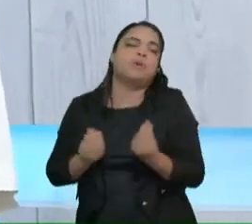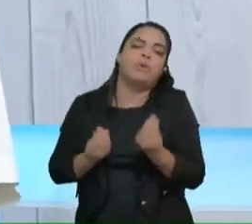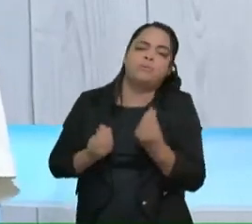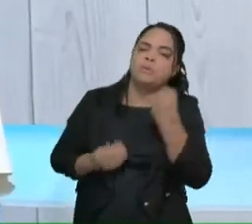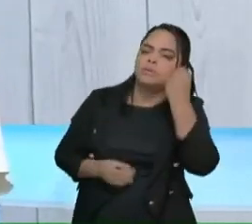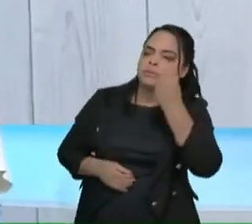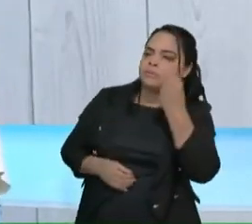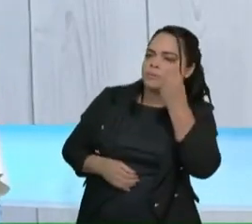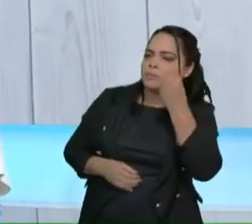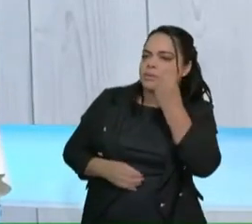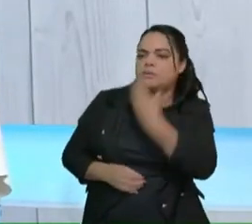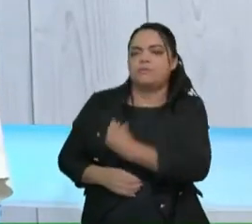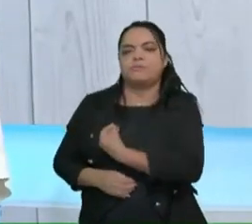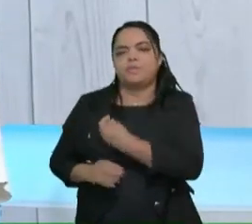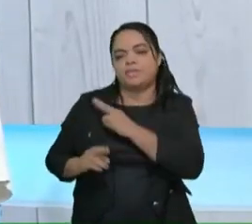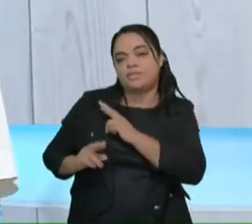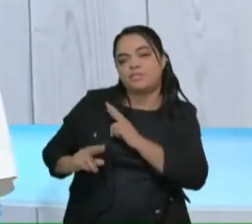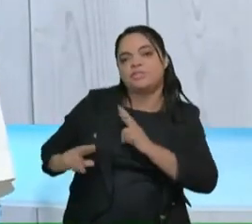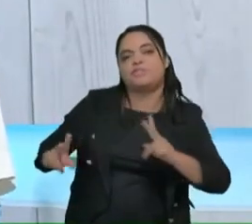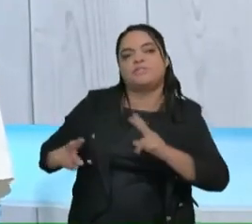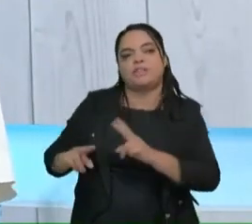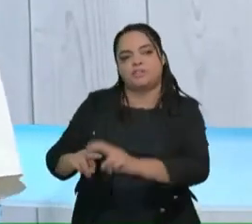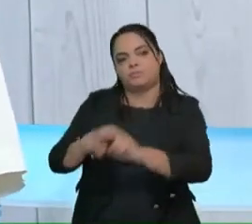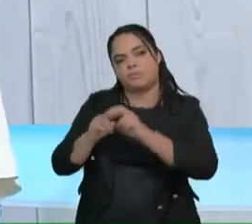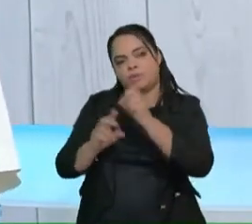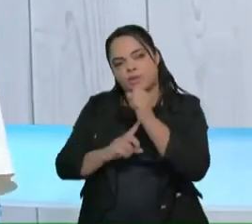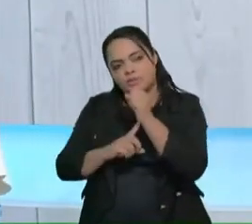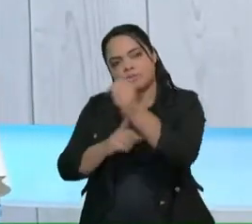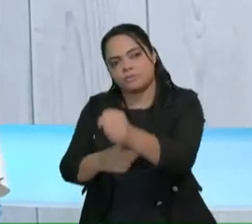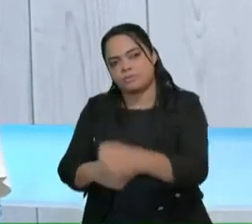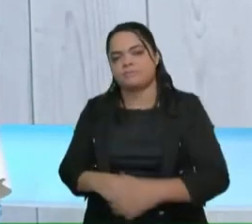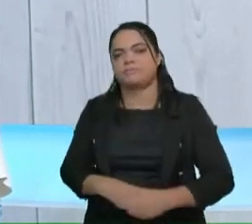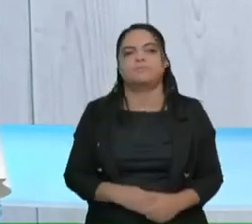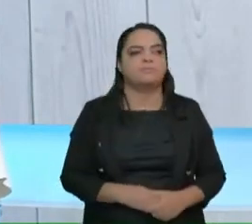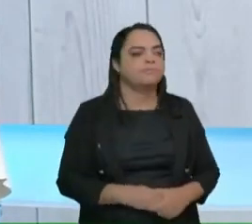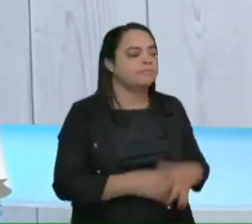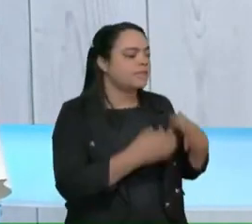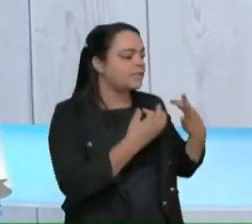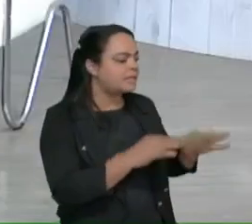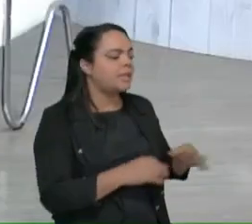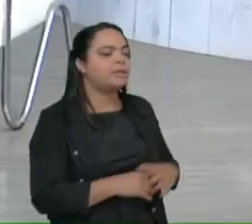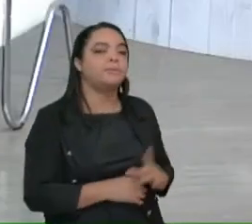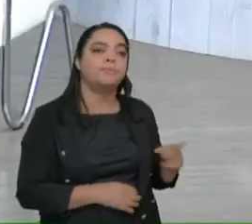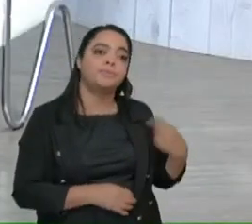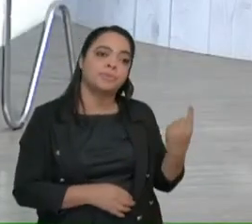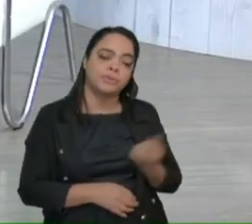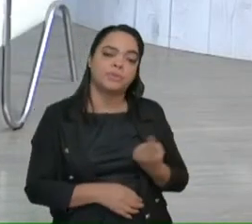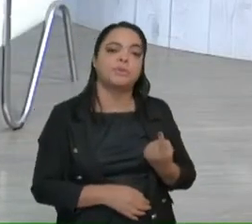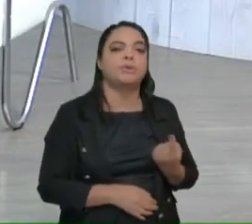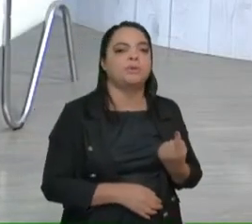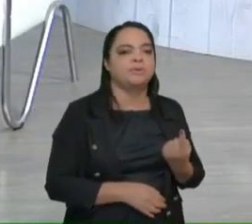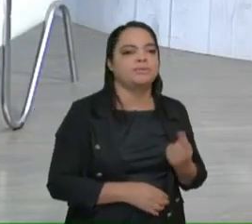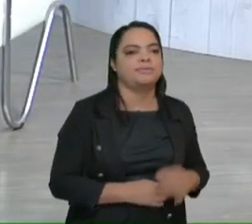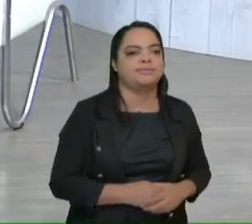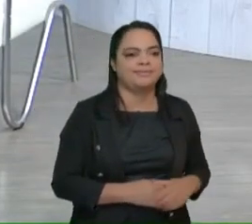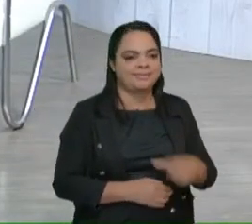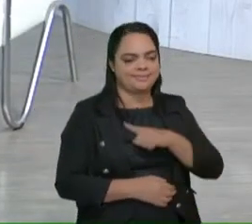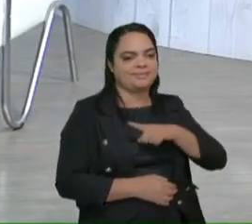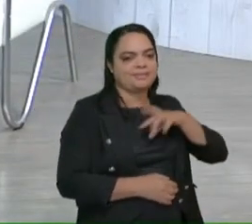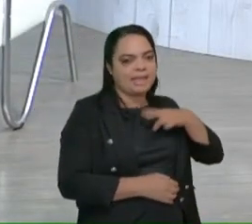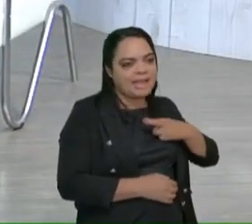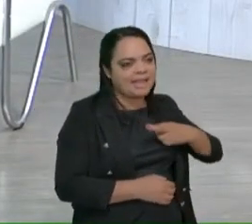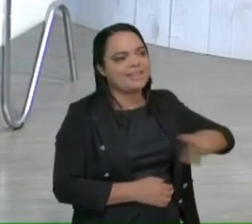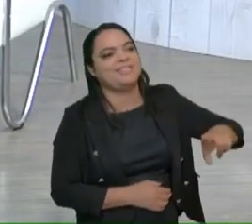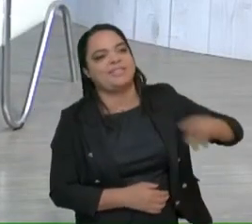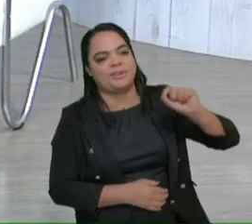experienciar a vida né pelos símbolos podemos dizer assim certo a gente tem né uma das religiões mais